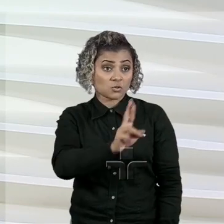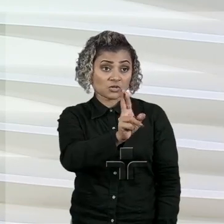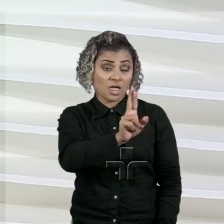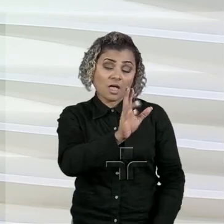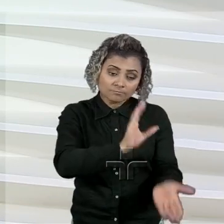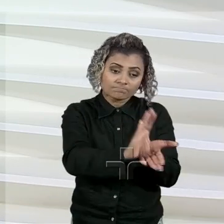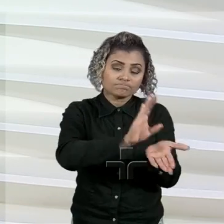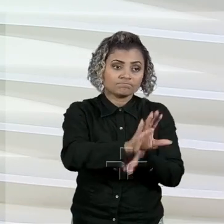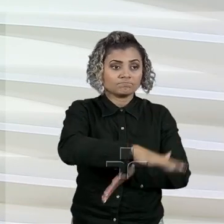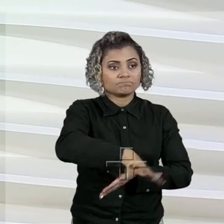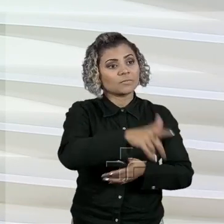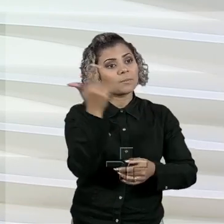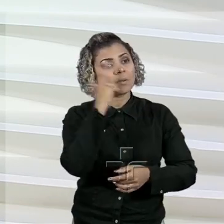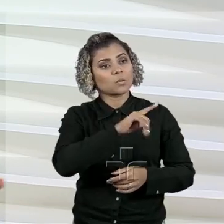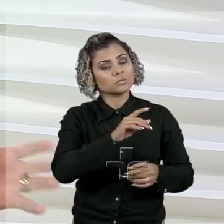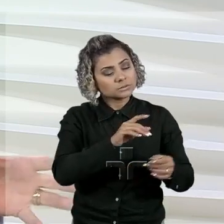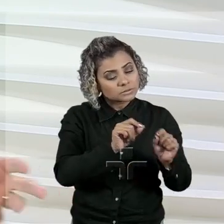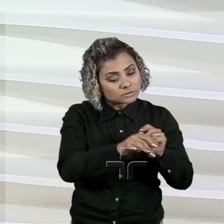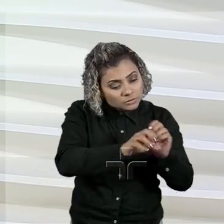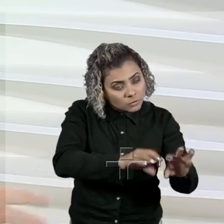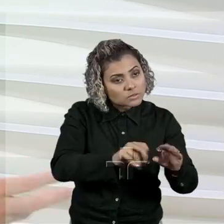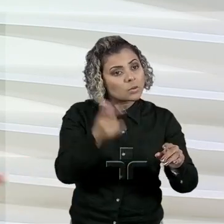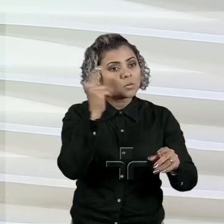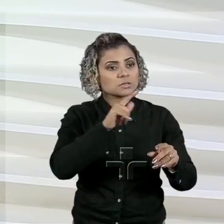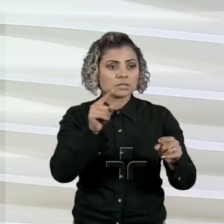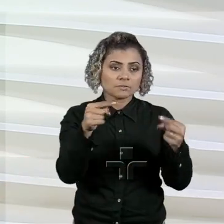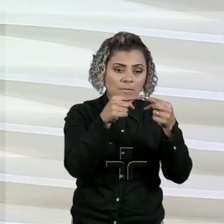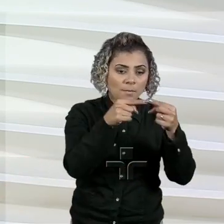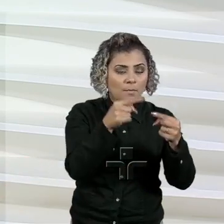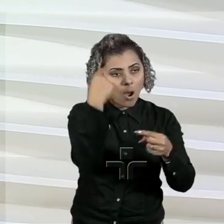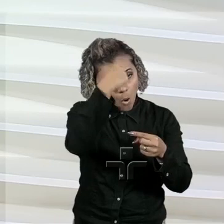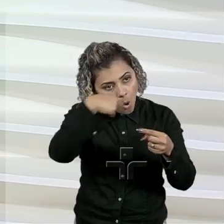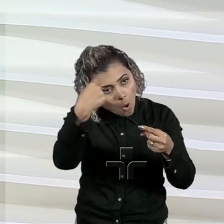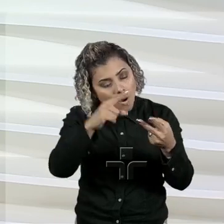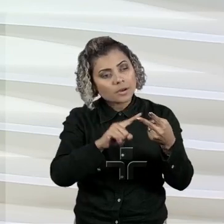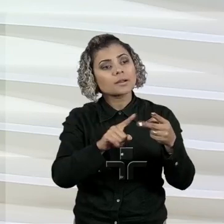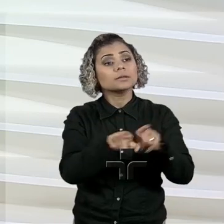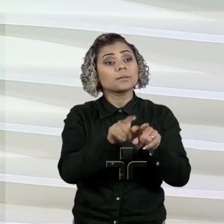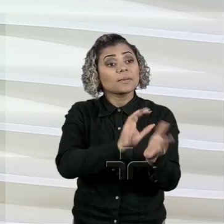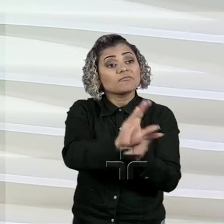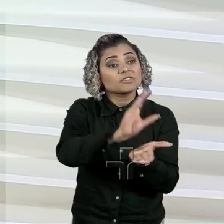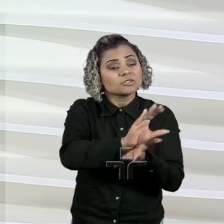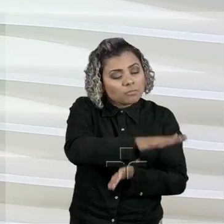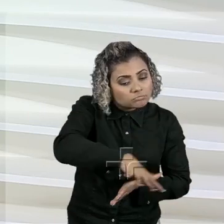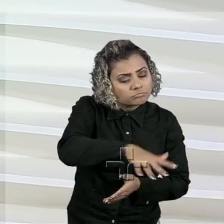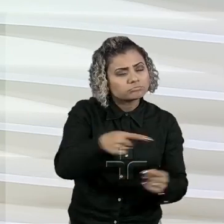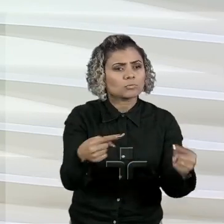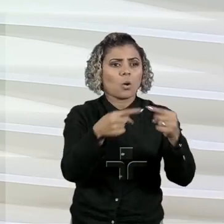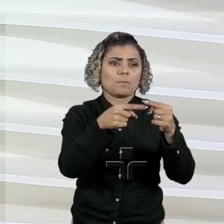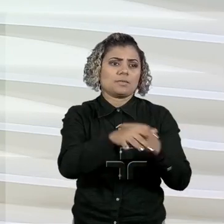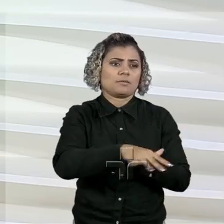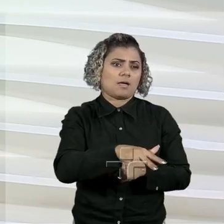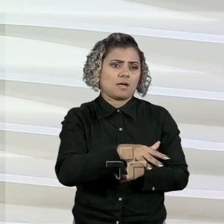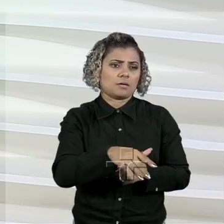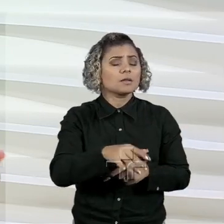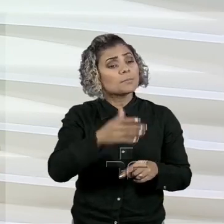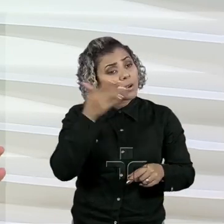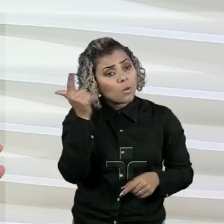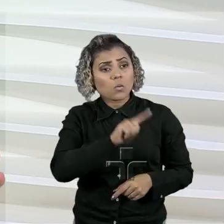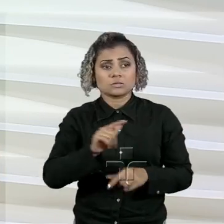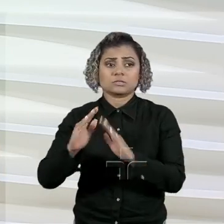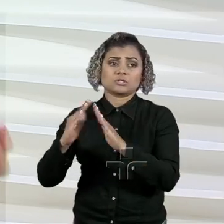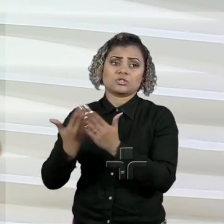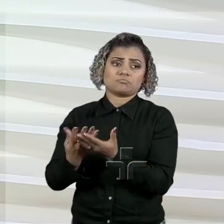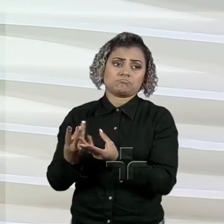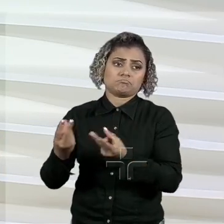poder cumprir essa carga horária, fazer os investimentos que são necessários para que a gente tenha uma escola. O